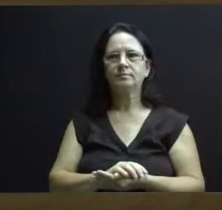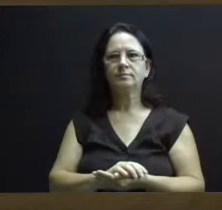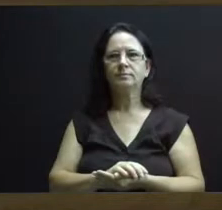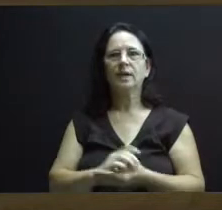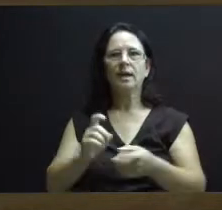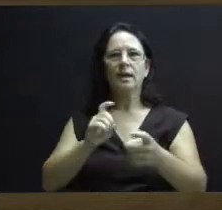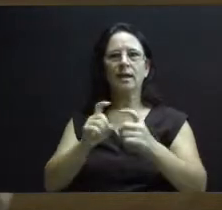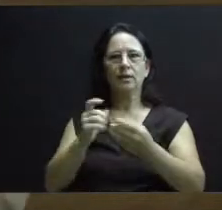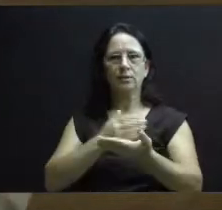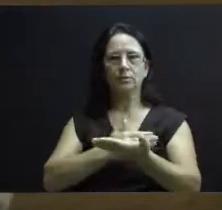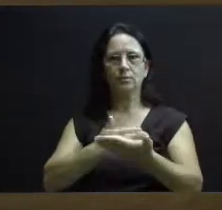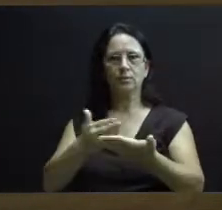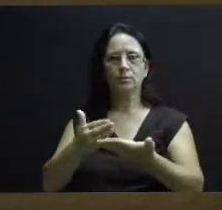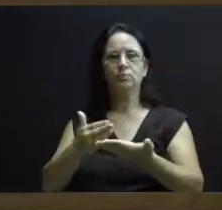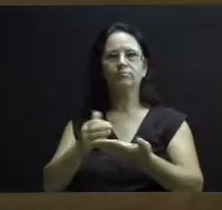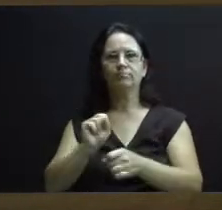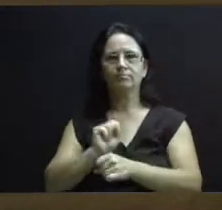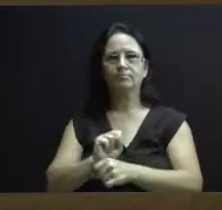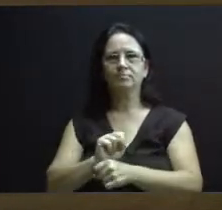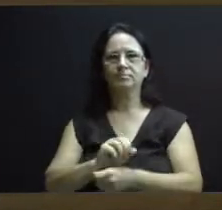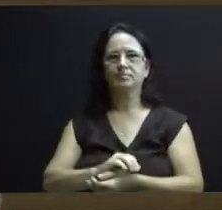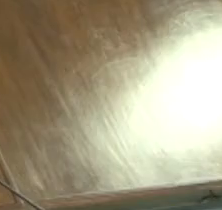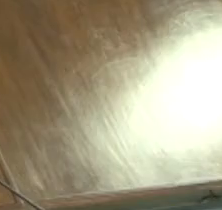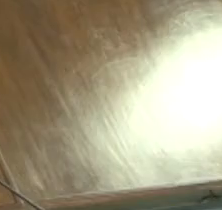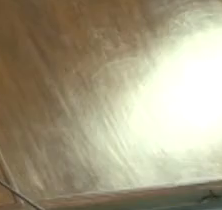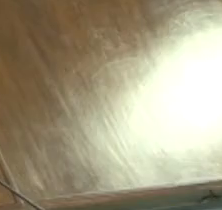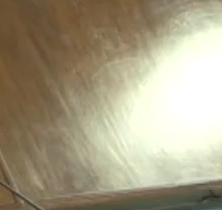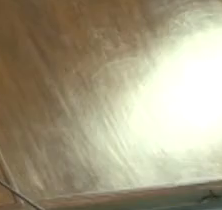sessão tem início daqui a alguns minutos